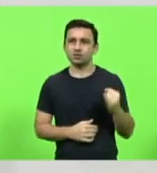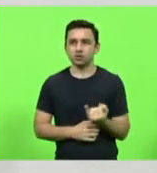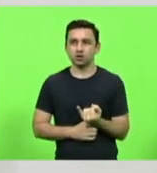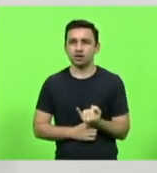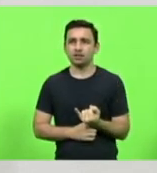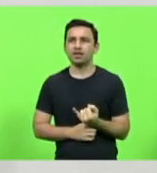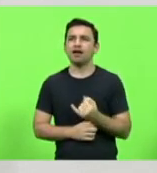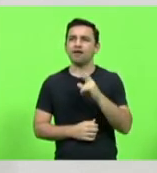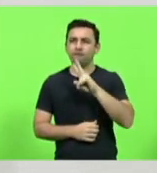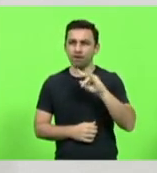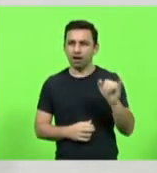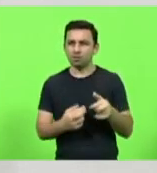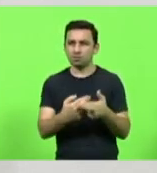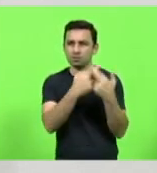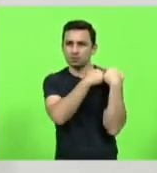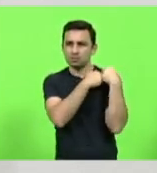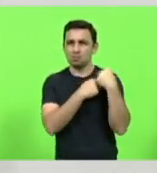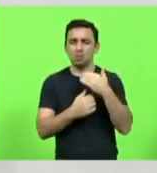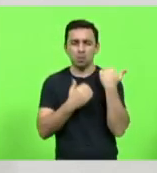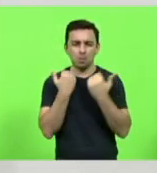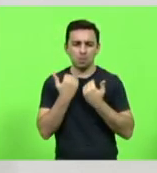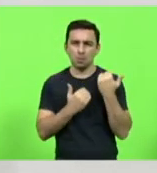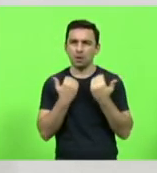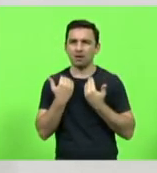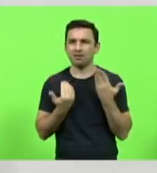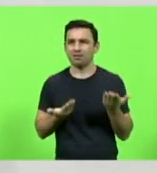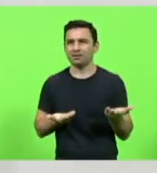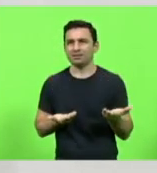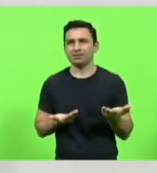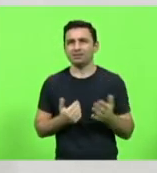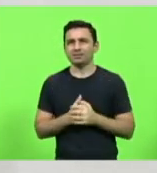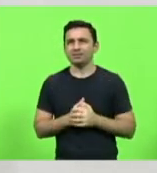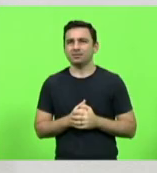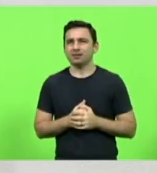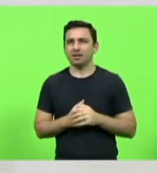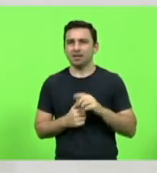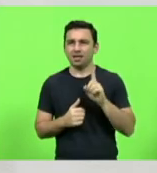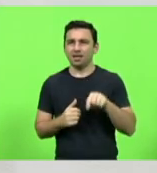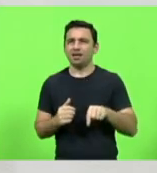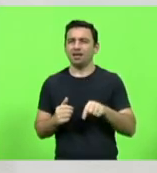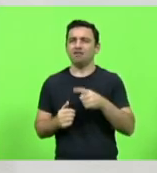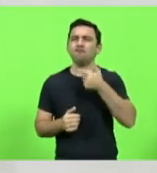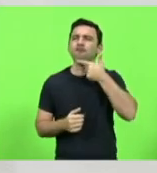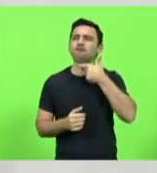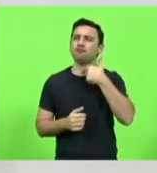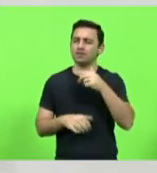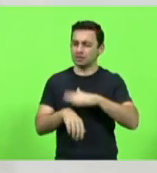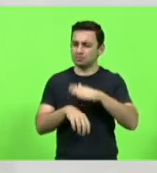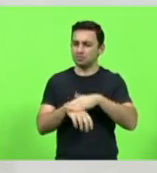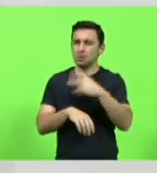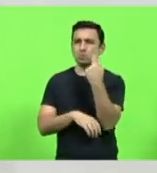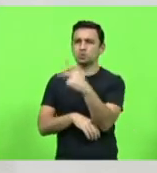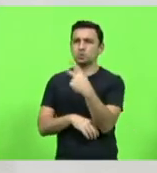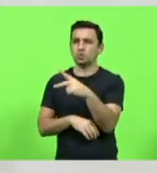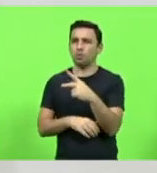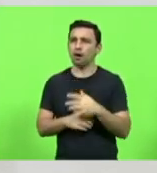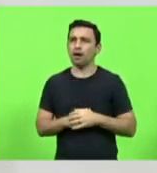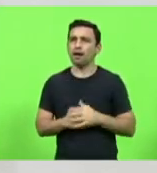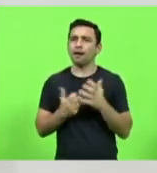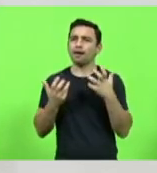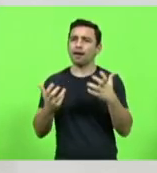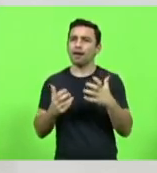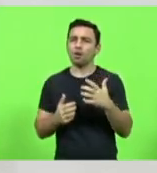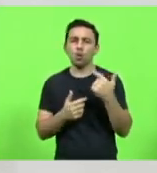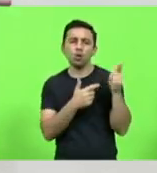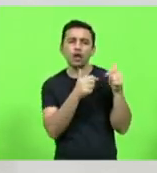ser responsável por mortes é apelar, é antecipar um desejo seu de buscar outros voos